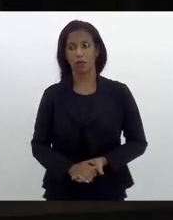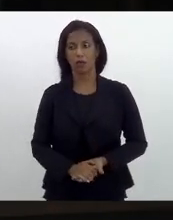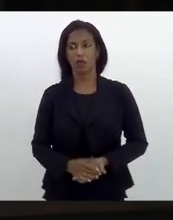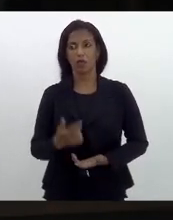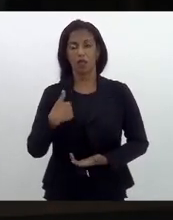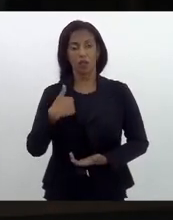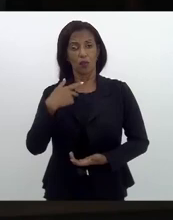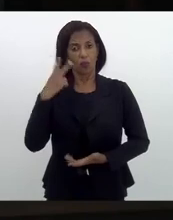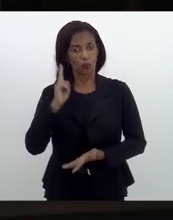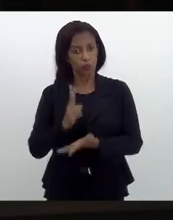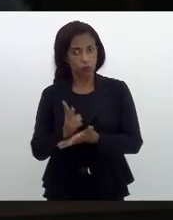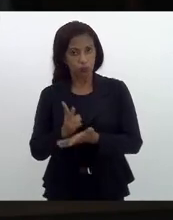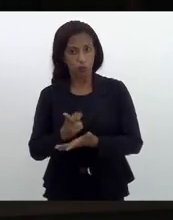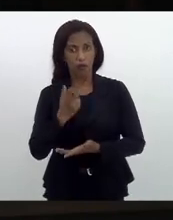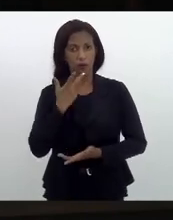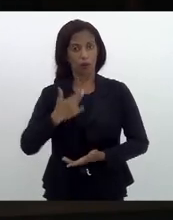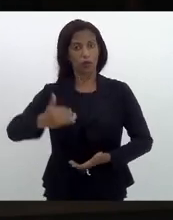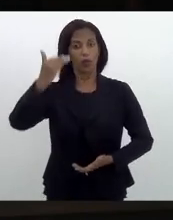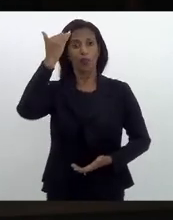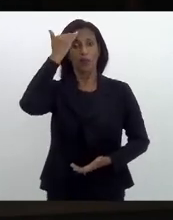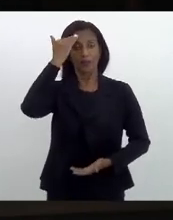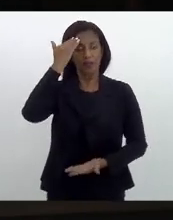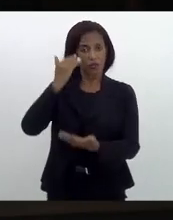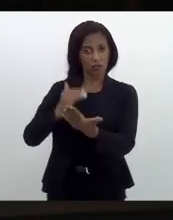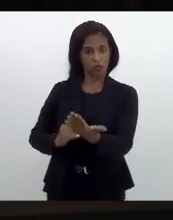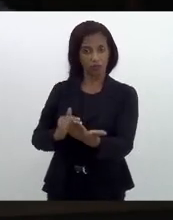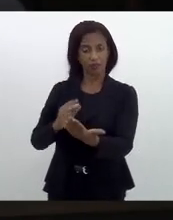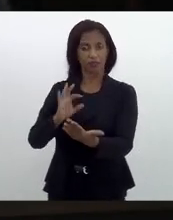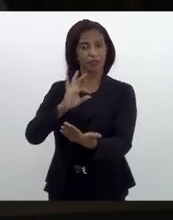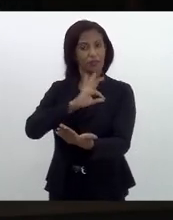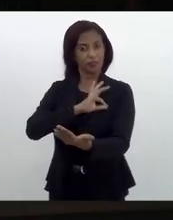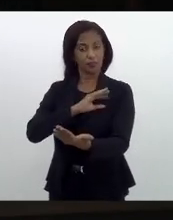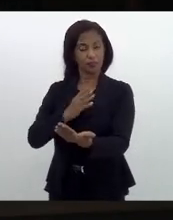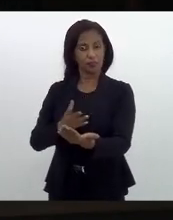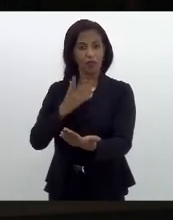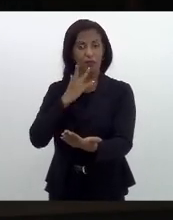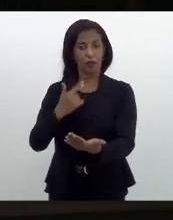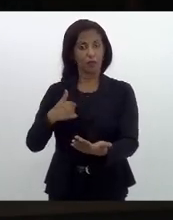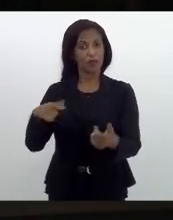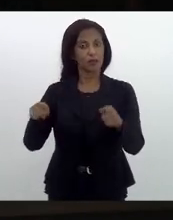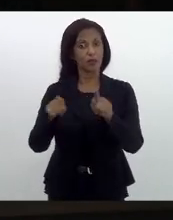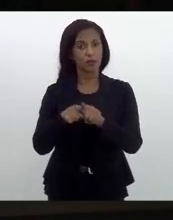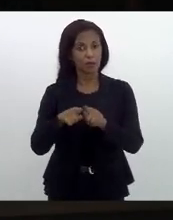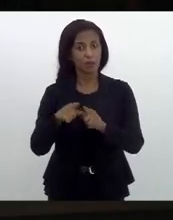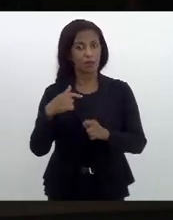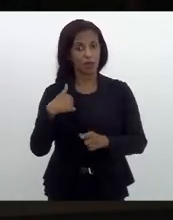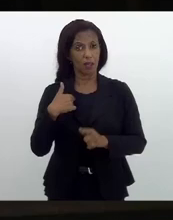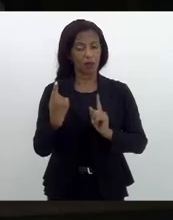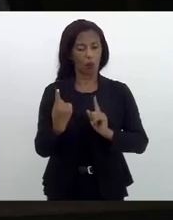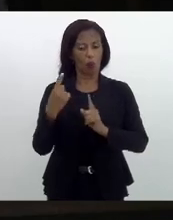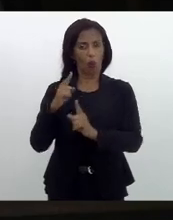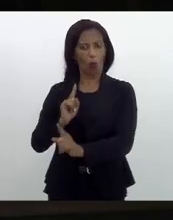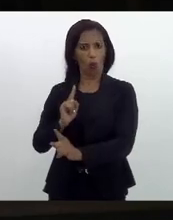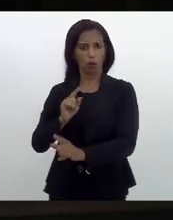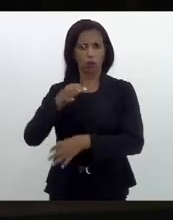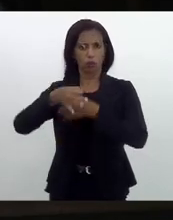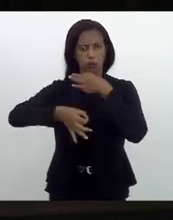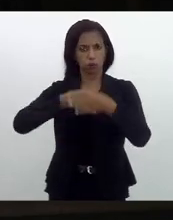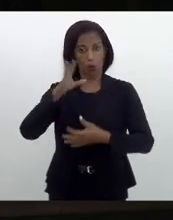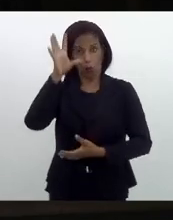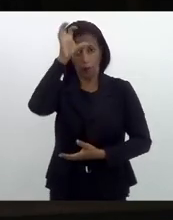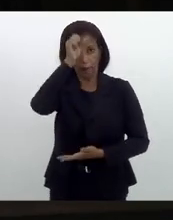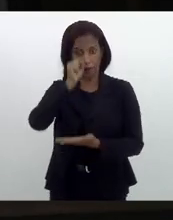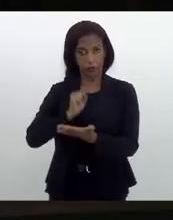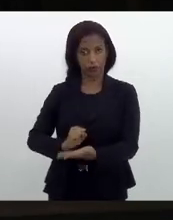defesa a que eu entendi a ponderação do deputado da Marta Rocha, mas eu também quero fazer o contraponto. Eu compreendi.